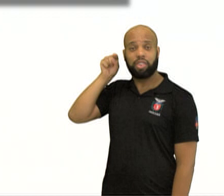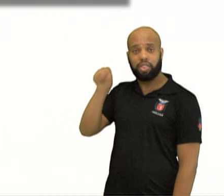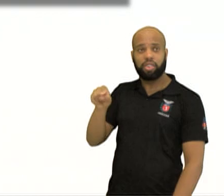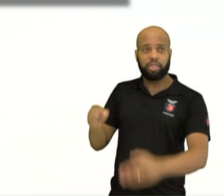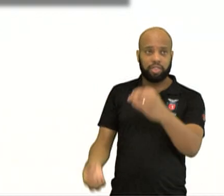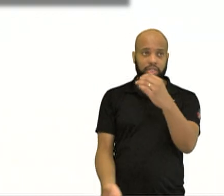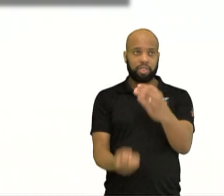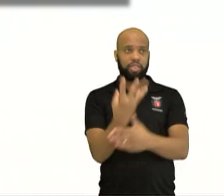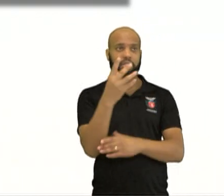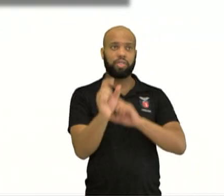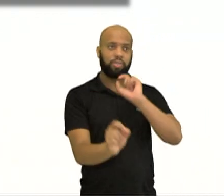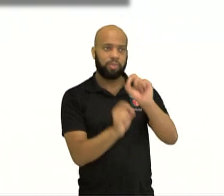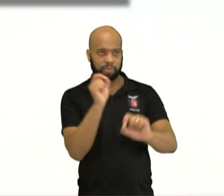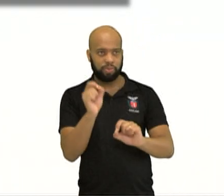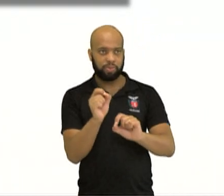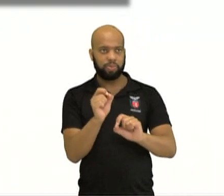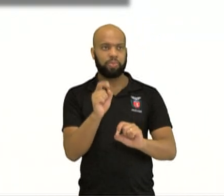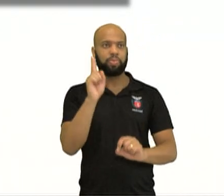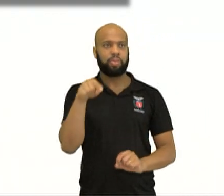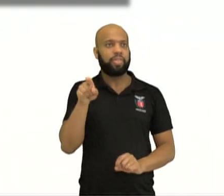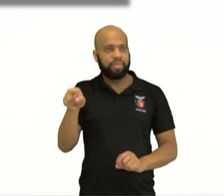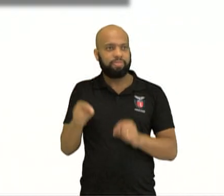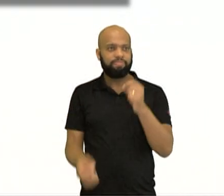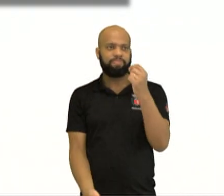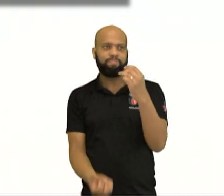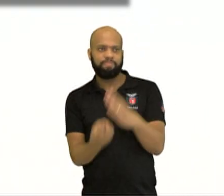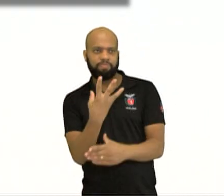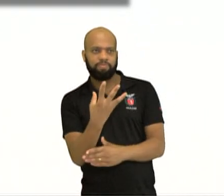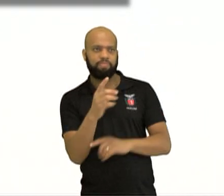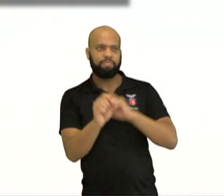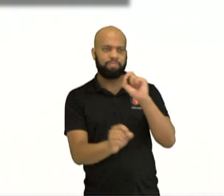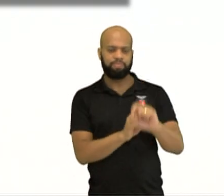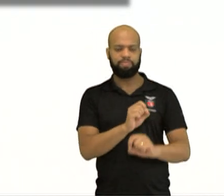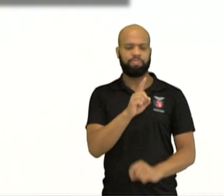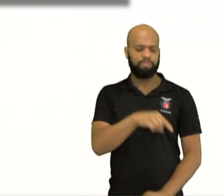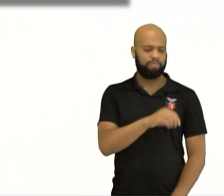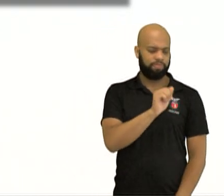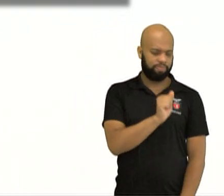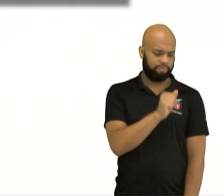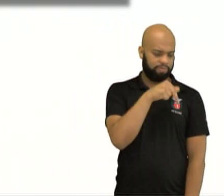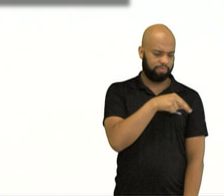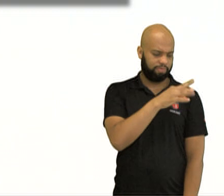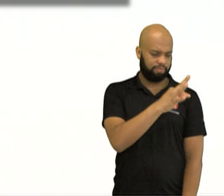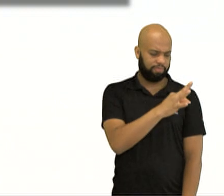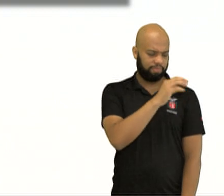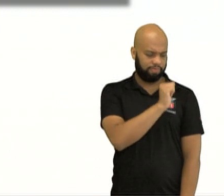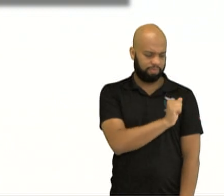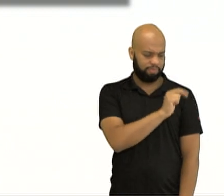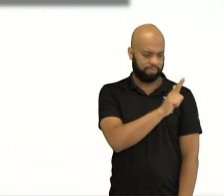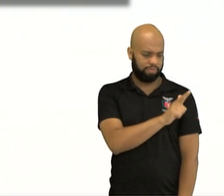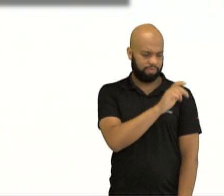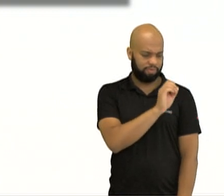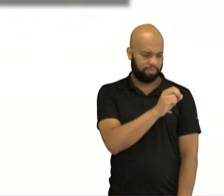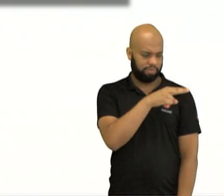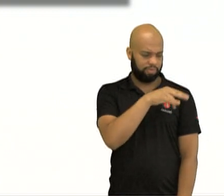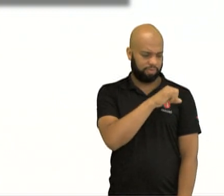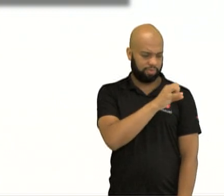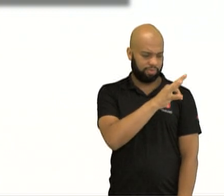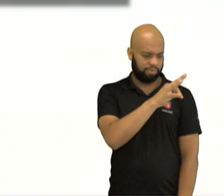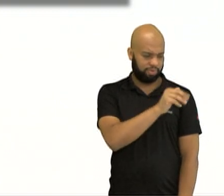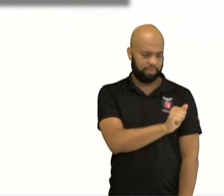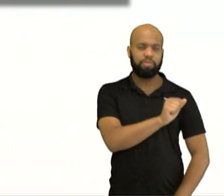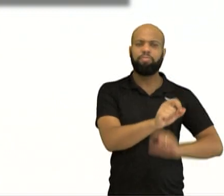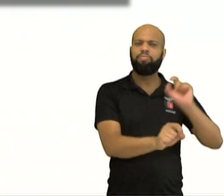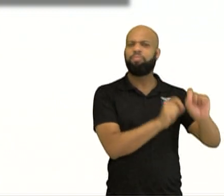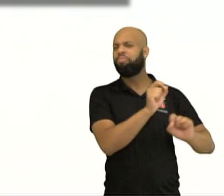o antagonista. Olha que interessante, né? Então, ele acaba criando o conflito, porque